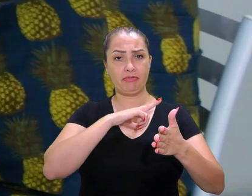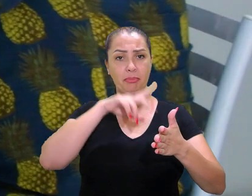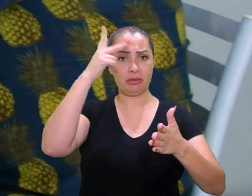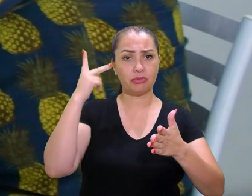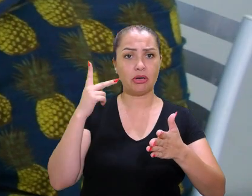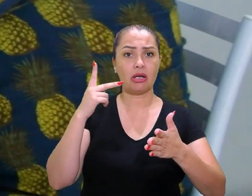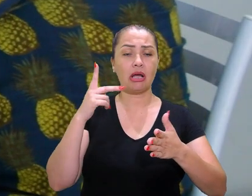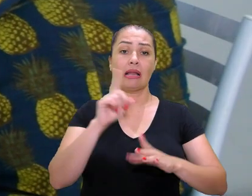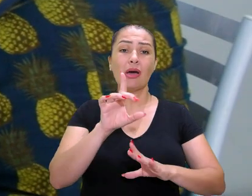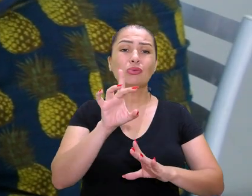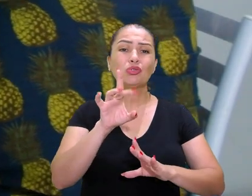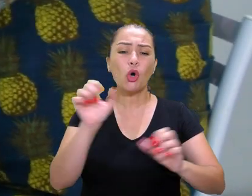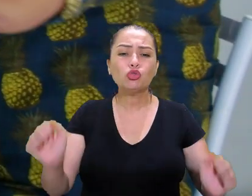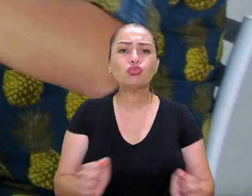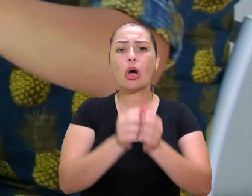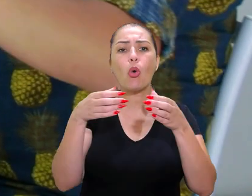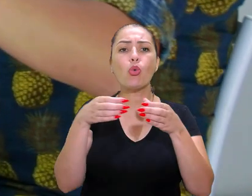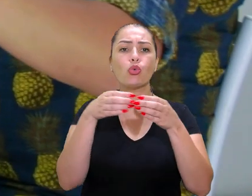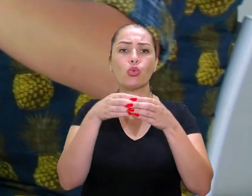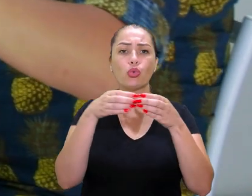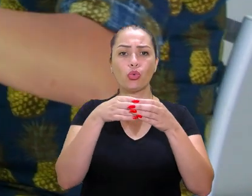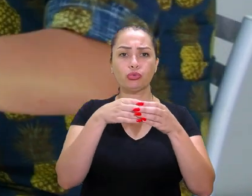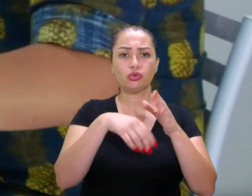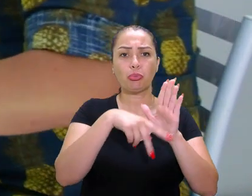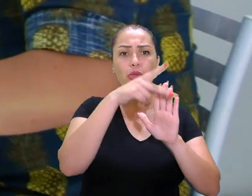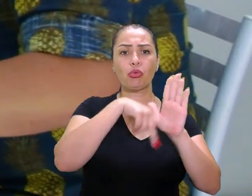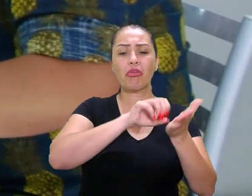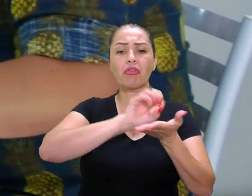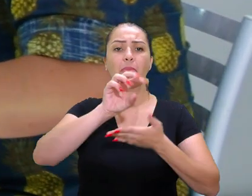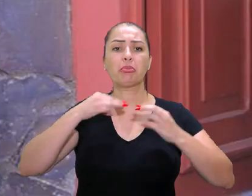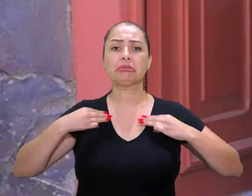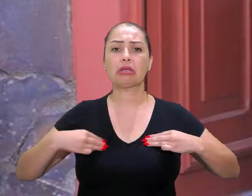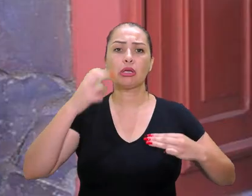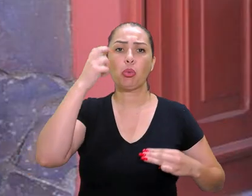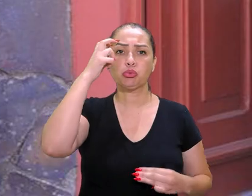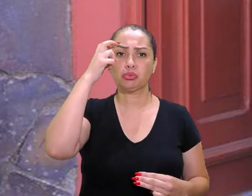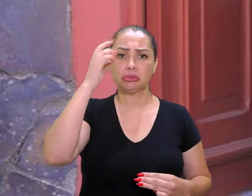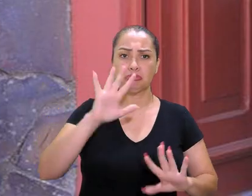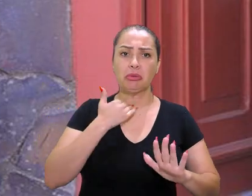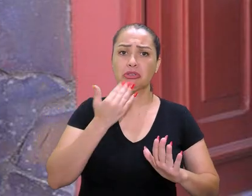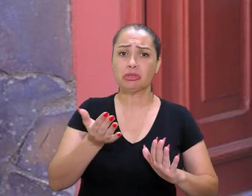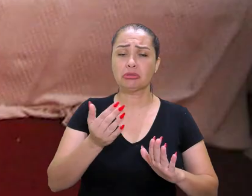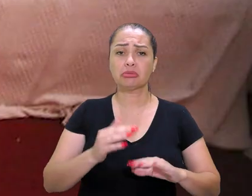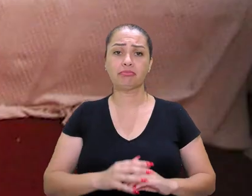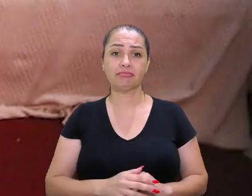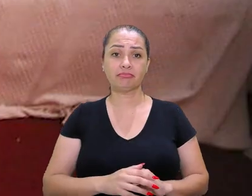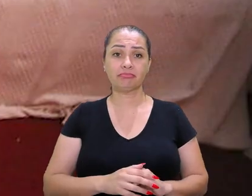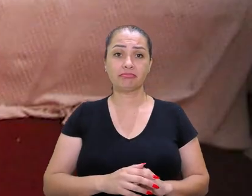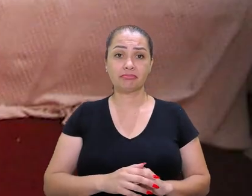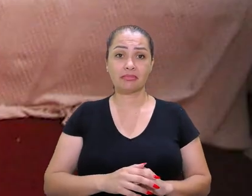você juntar um grupo de pessoas, vamos mandar um projeto para o Ministério da Cultura. Os pareceristas querem saber se você